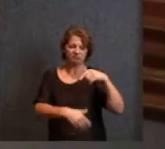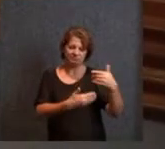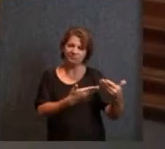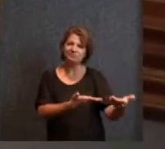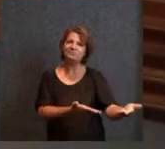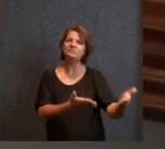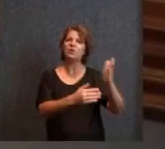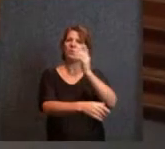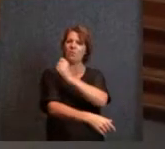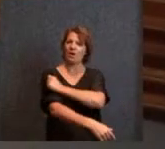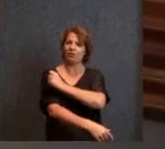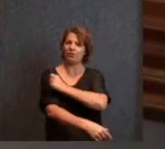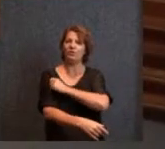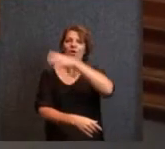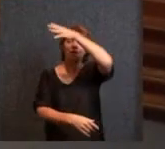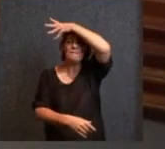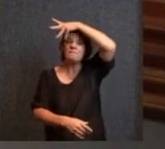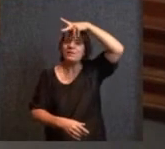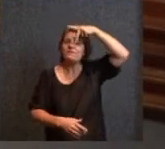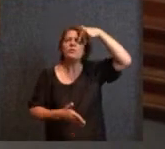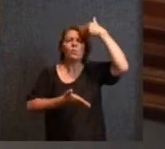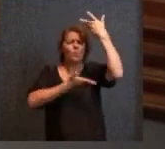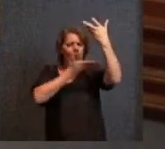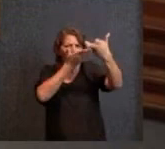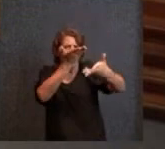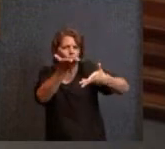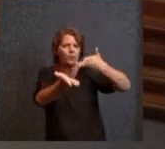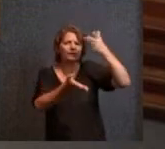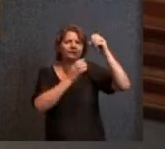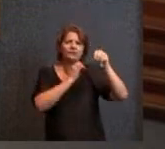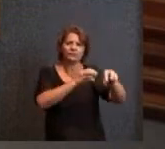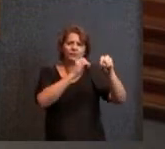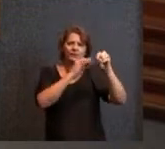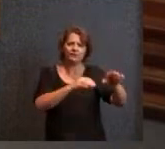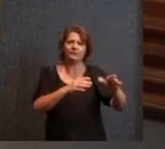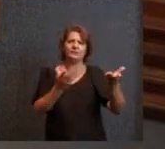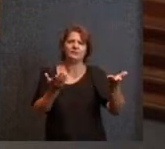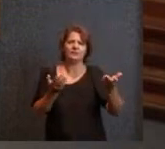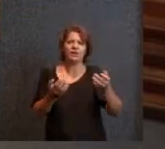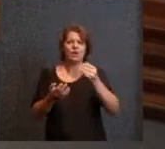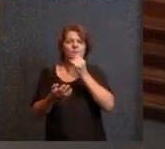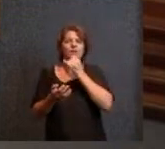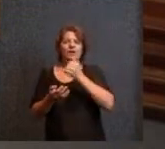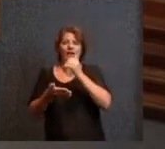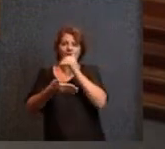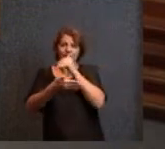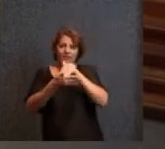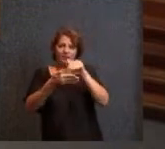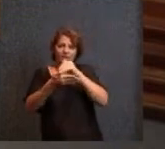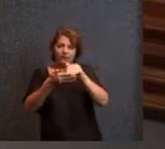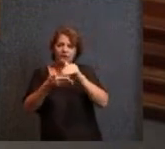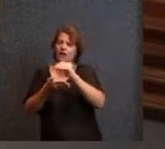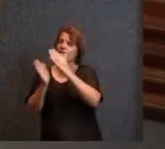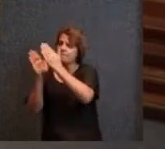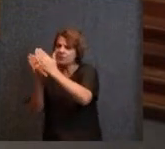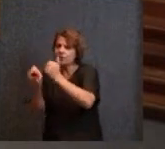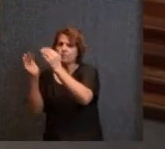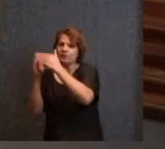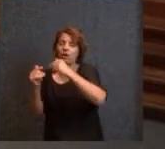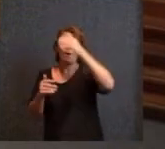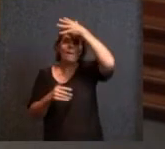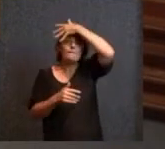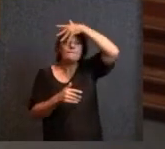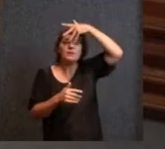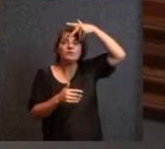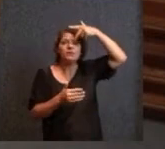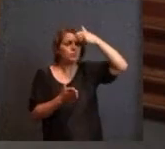que cuida da educação, que defende esse perfil, porque não adiantava secretário nenhum sentar e querer autorizar as obras se não tivesse